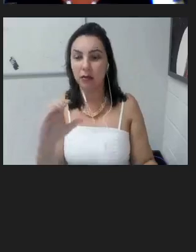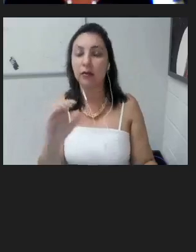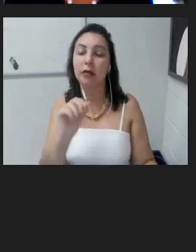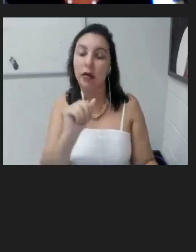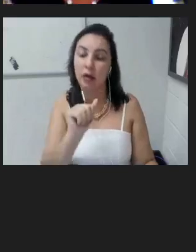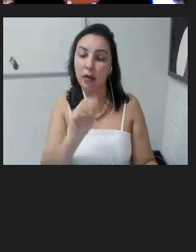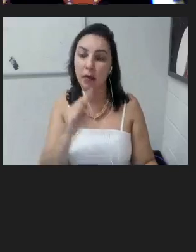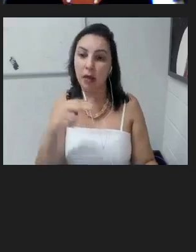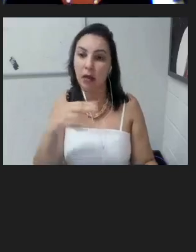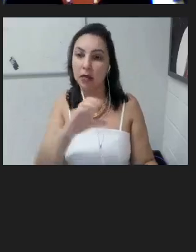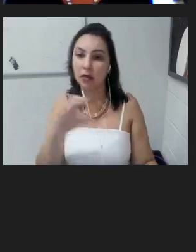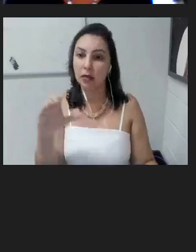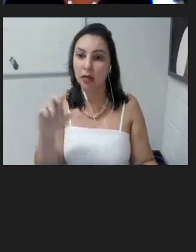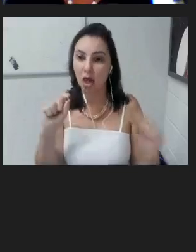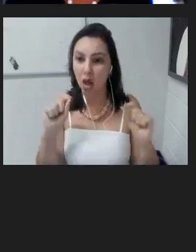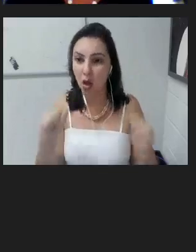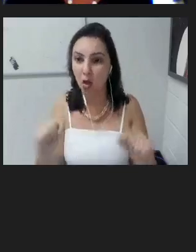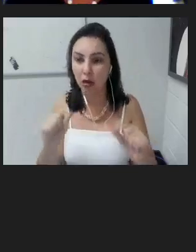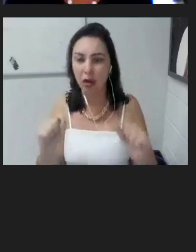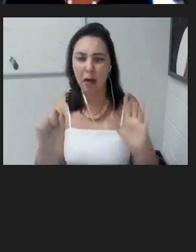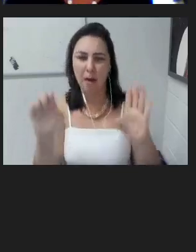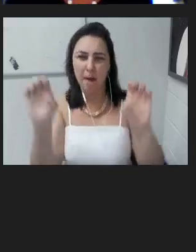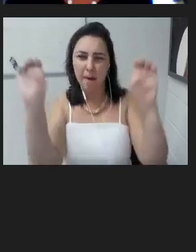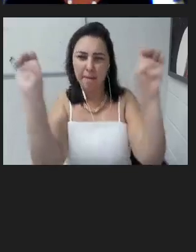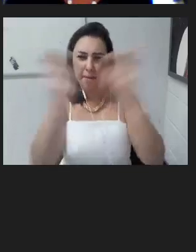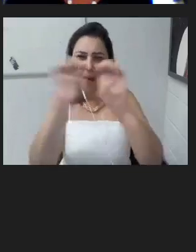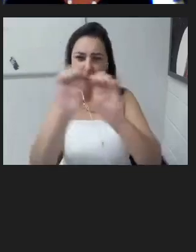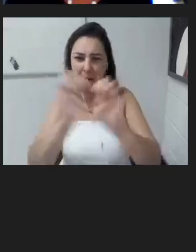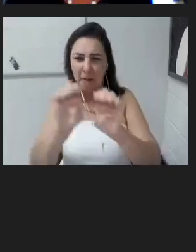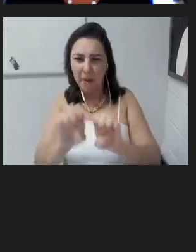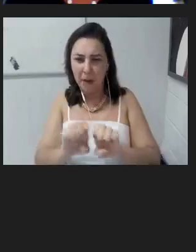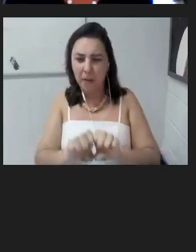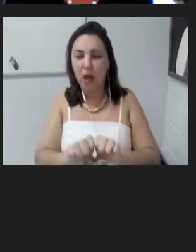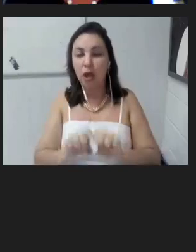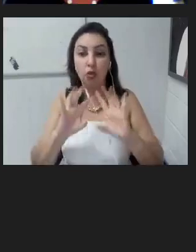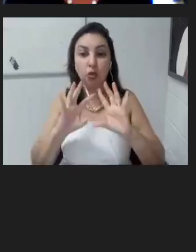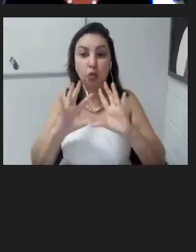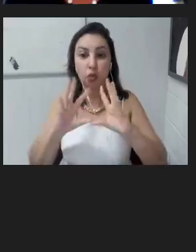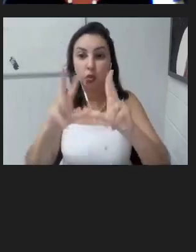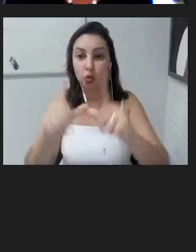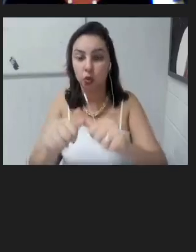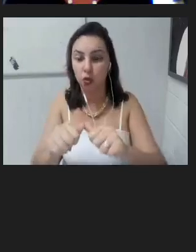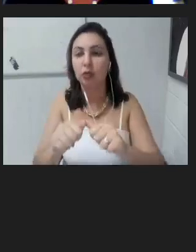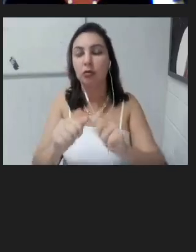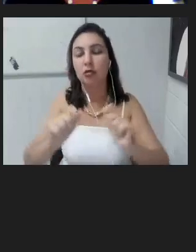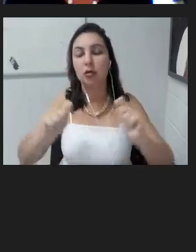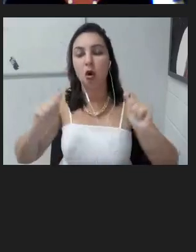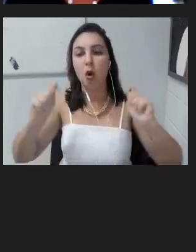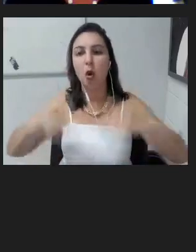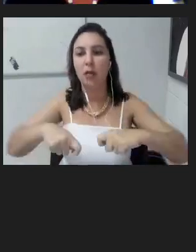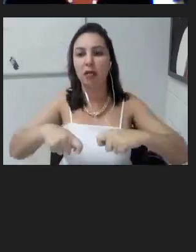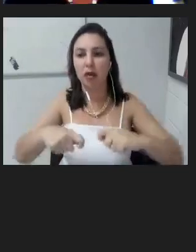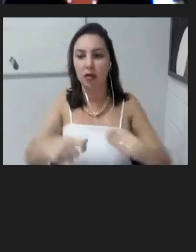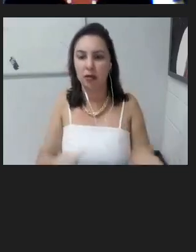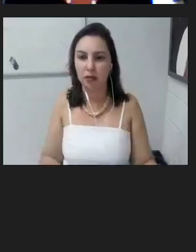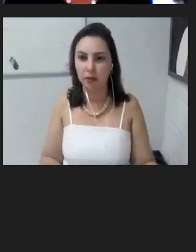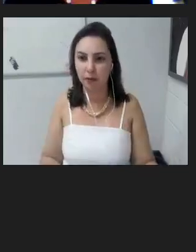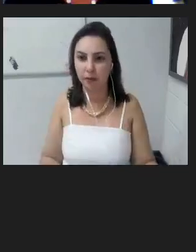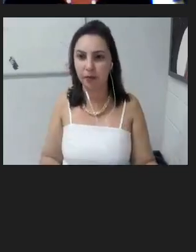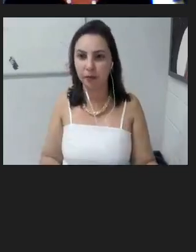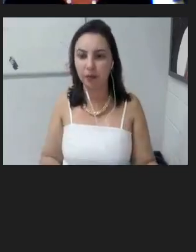é todinha estruturada a partir das competências. E uma